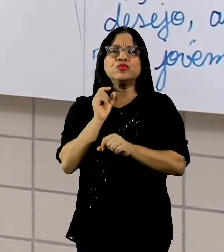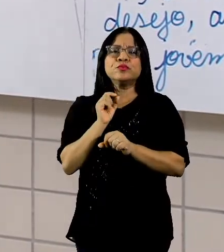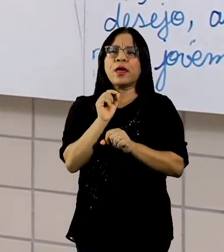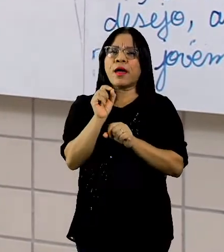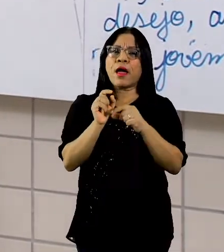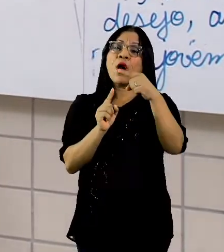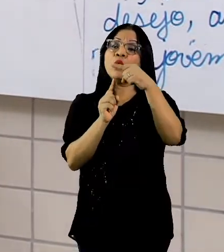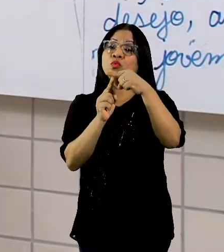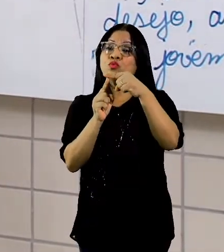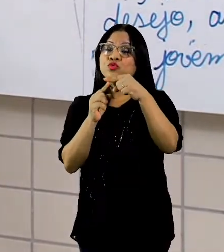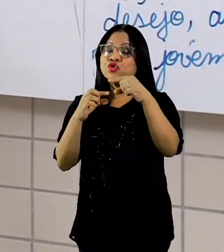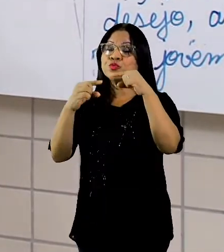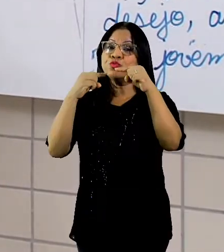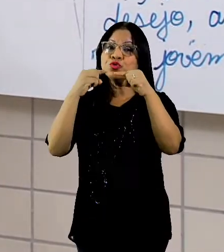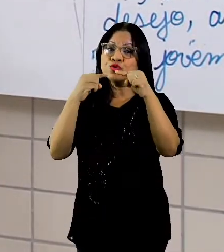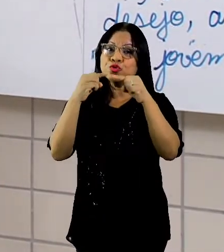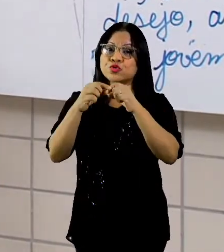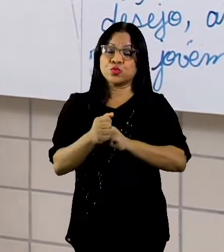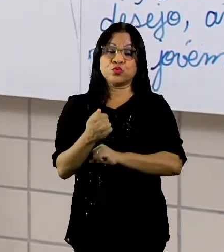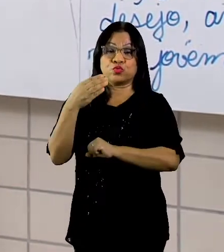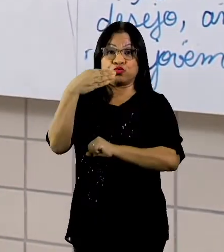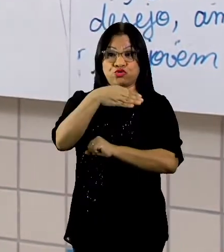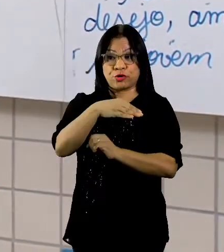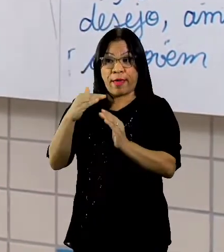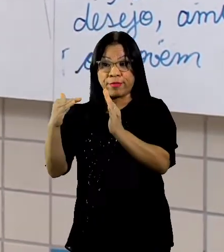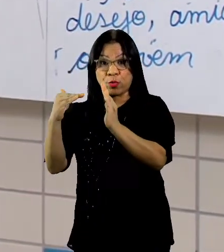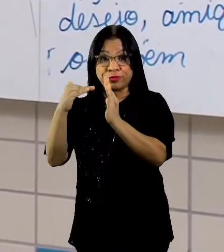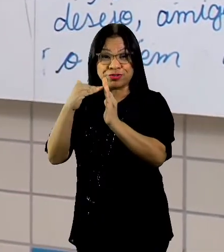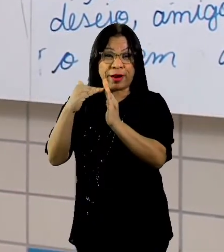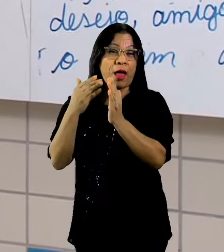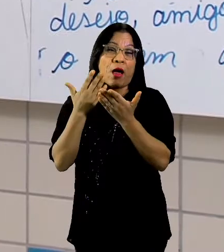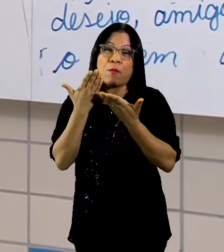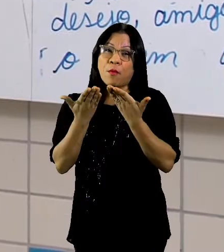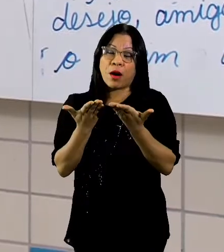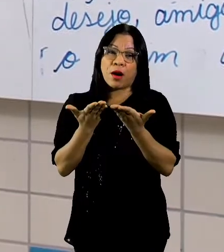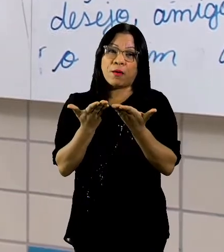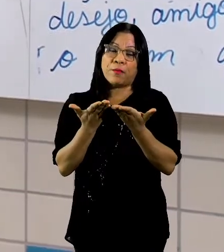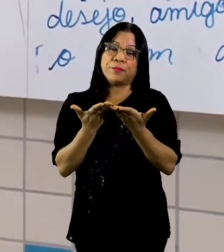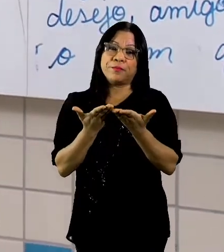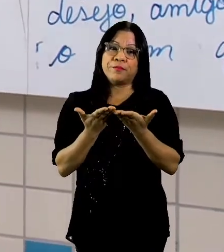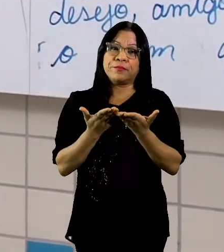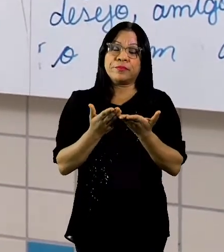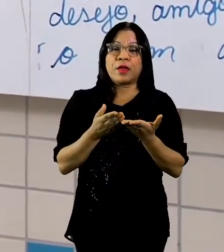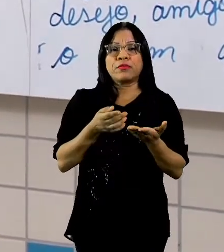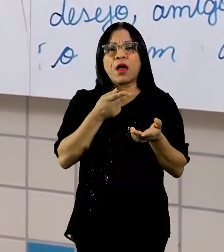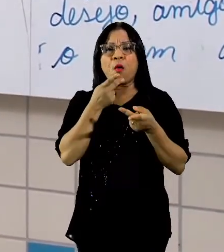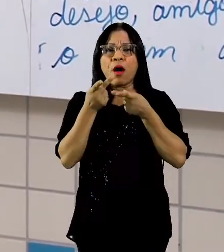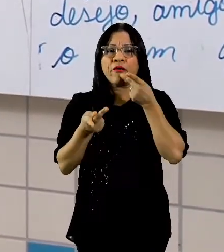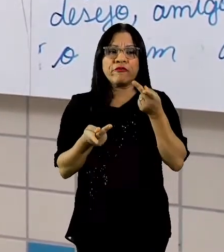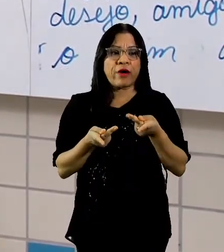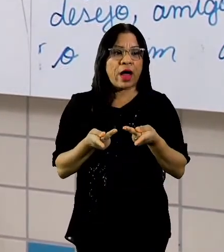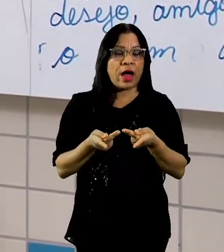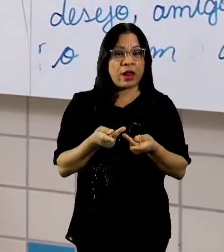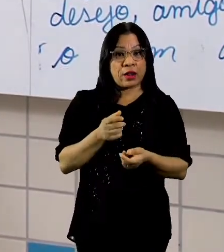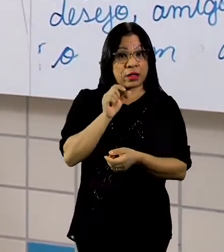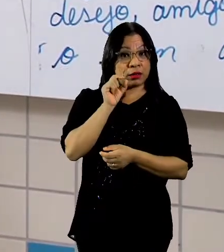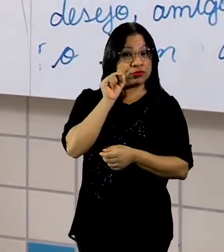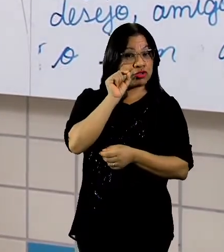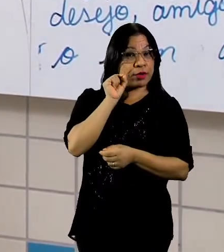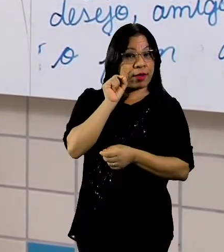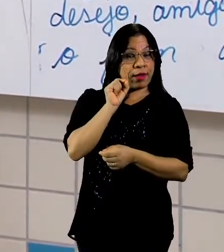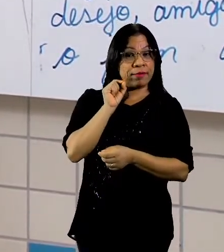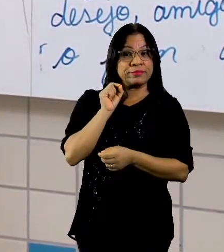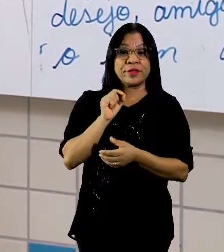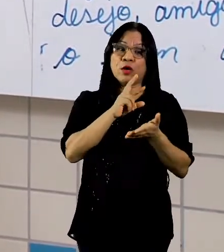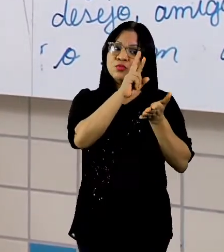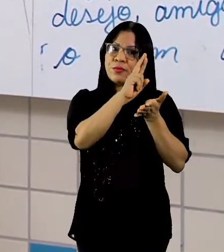Direto, a própria palavra da personagem, e discurso indireto, a fala do narrador. Para